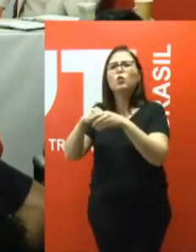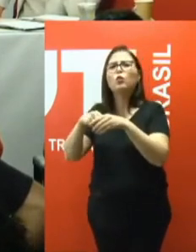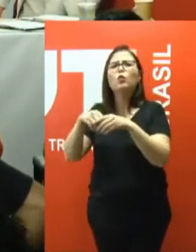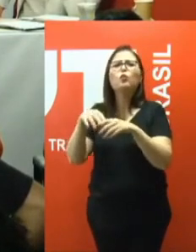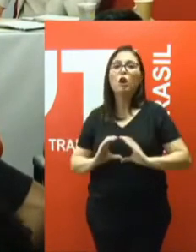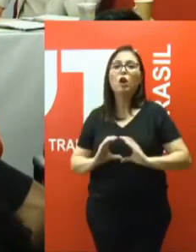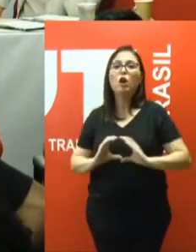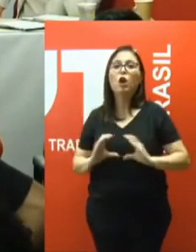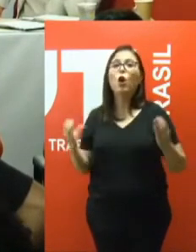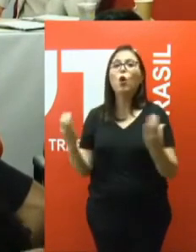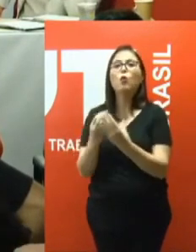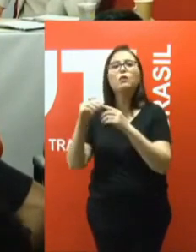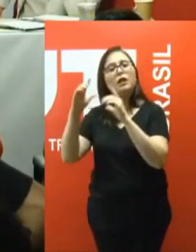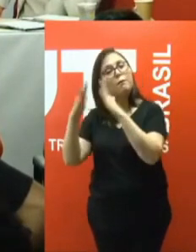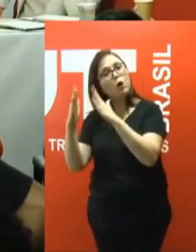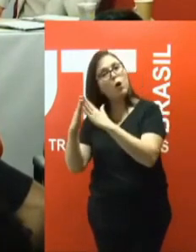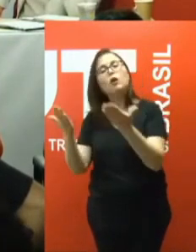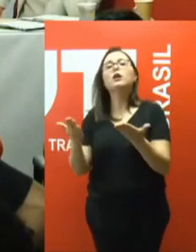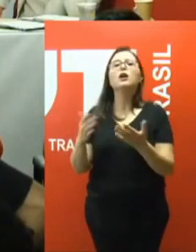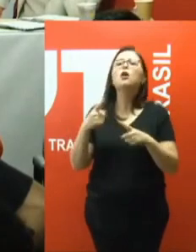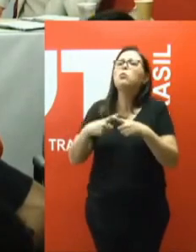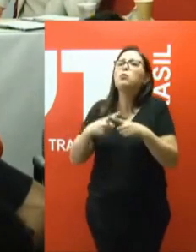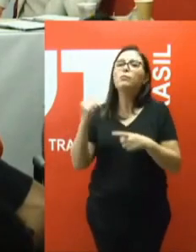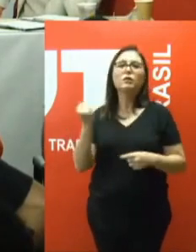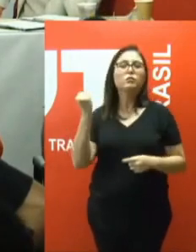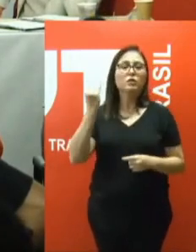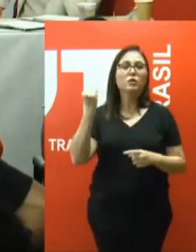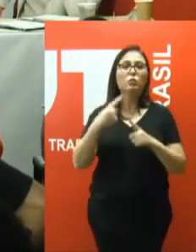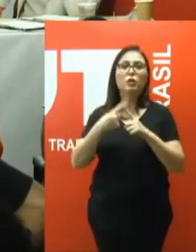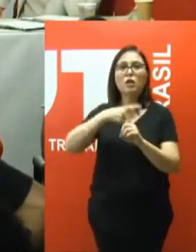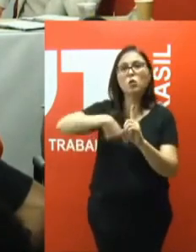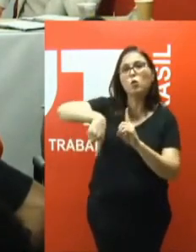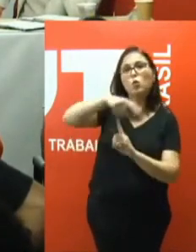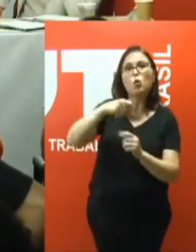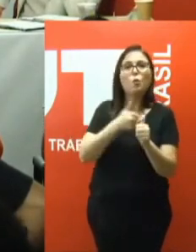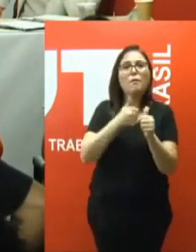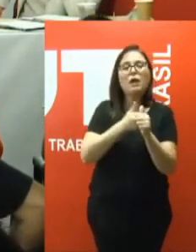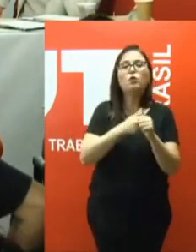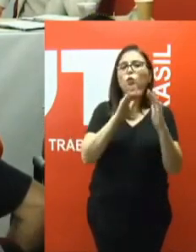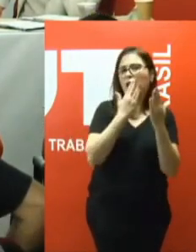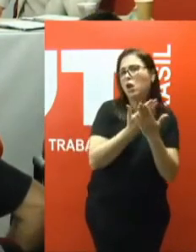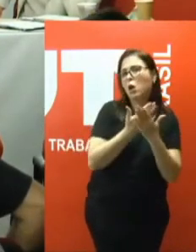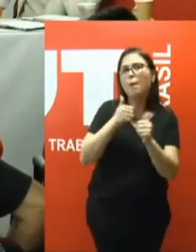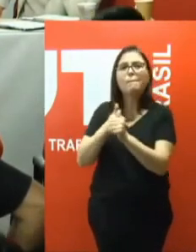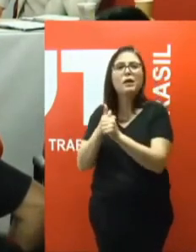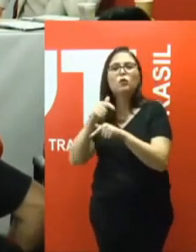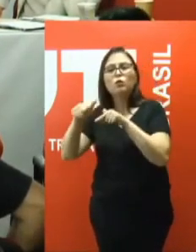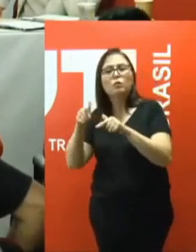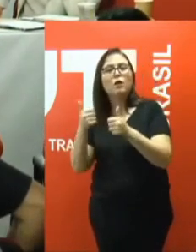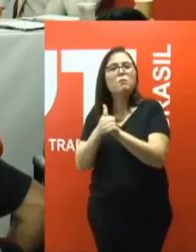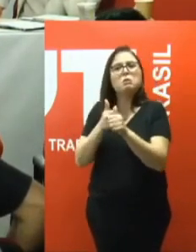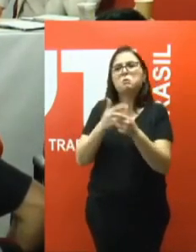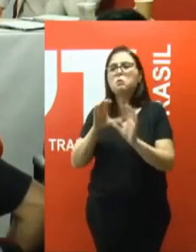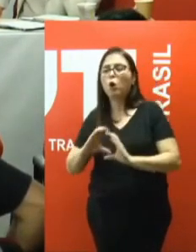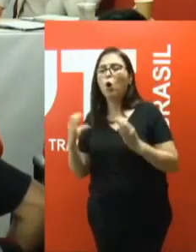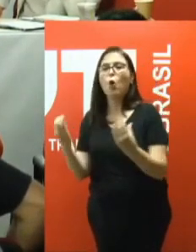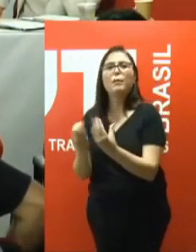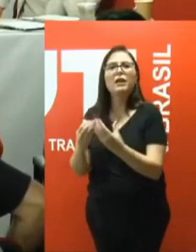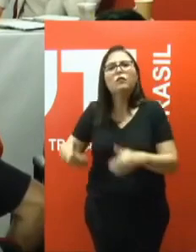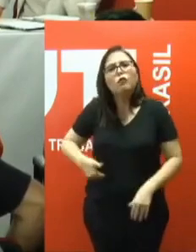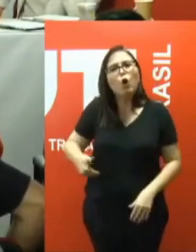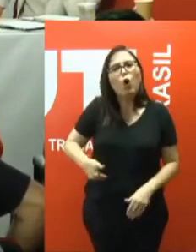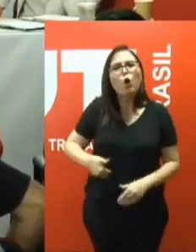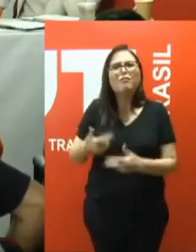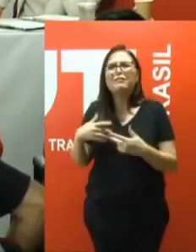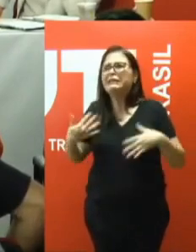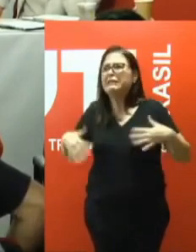isso é importante, presidente? Porque no entorno do sindicato, no entorno da empresa, da escola, tem uma comunidade que está passando fome, que está